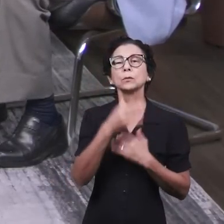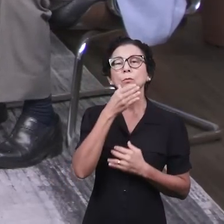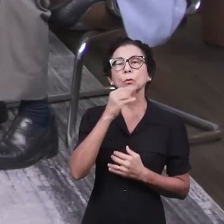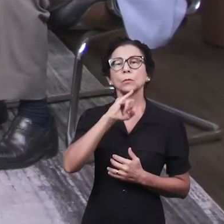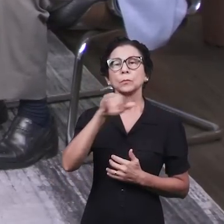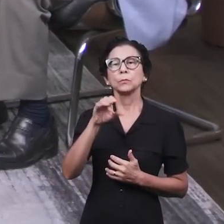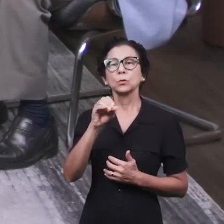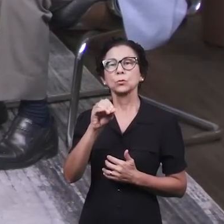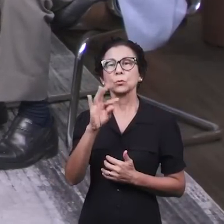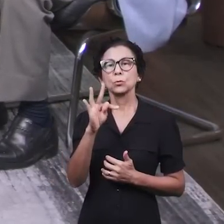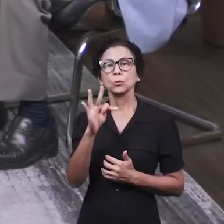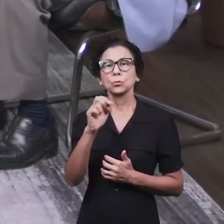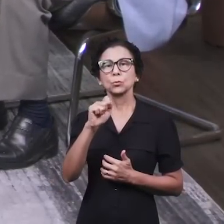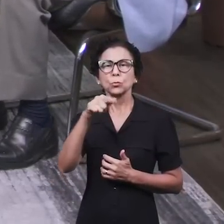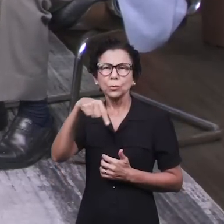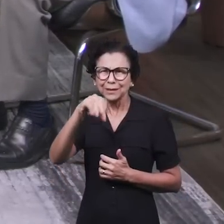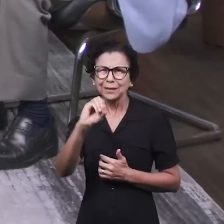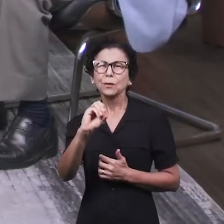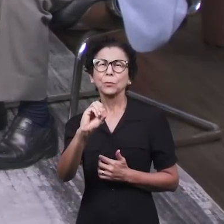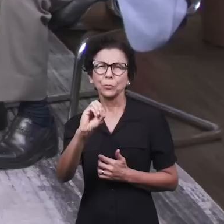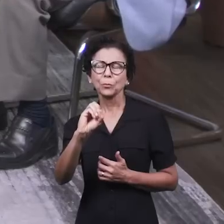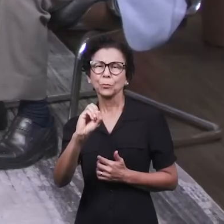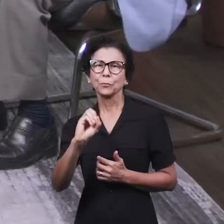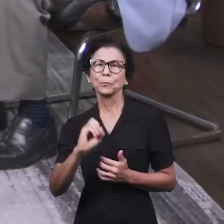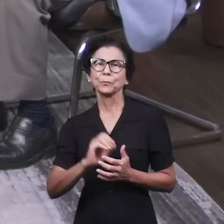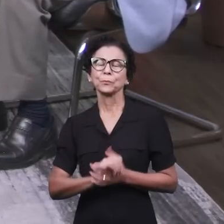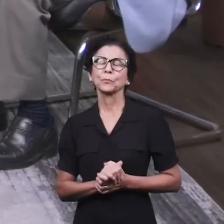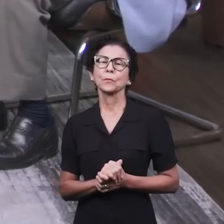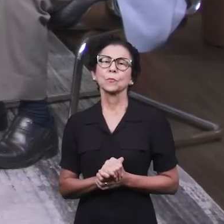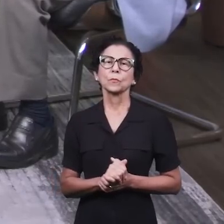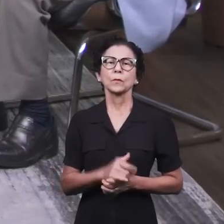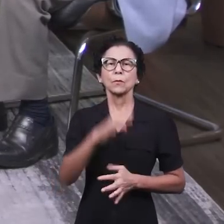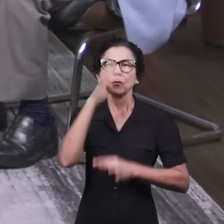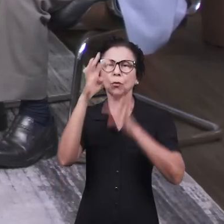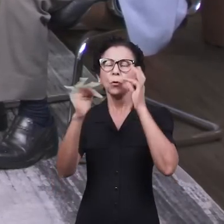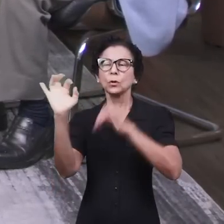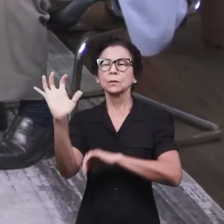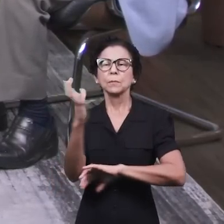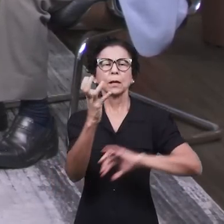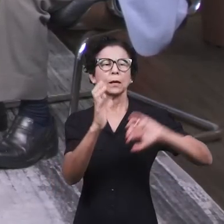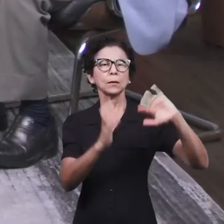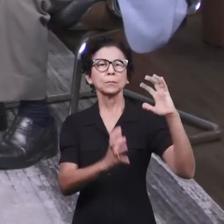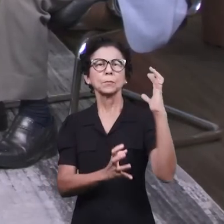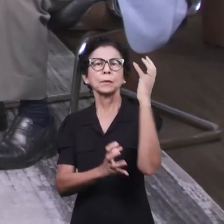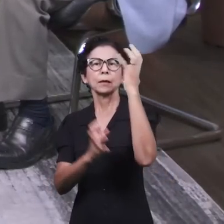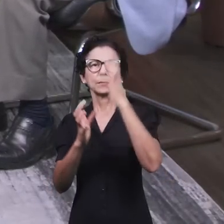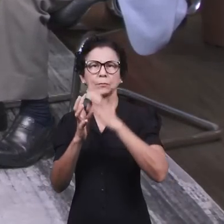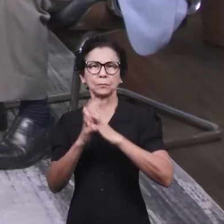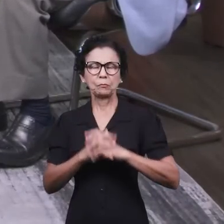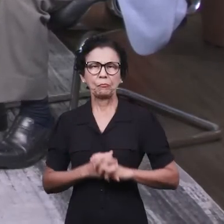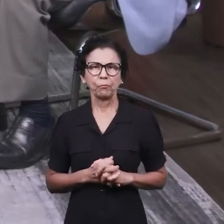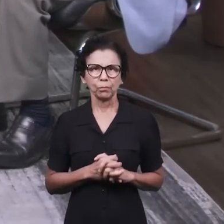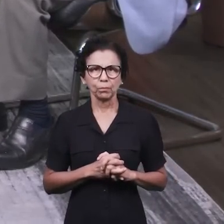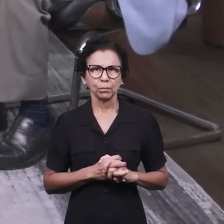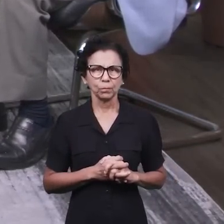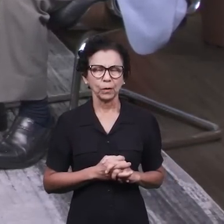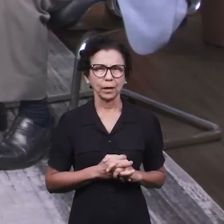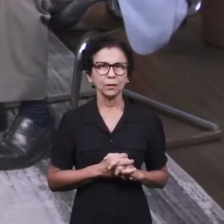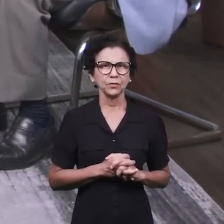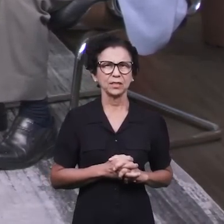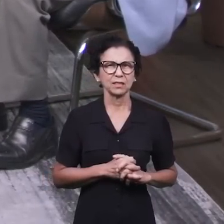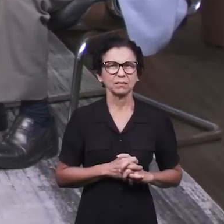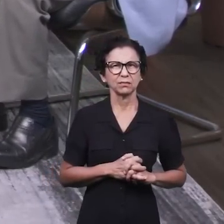Jotão, na parábola de Jotão, as aves do bosque se reuniram para